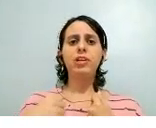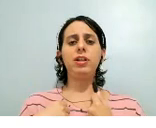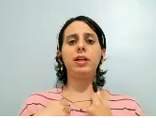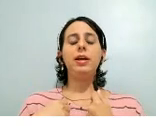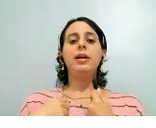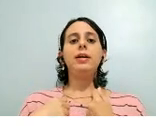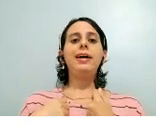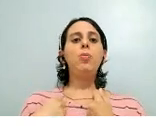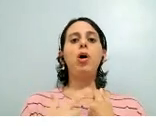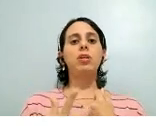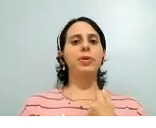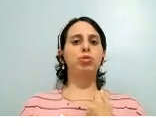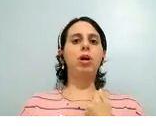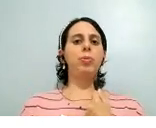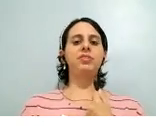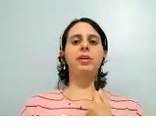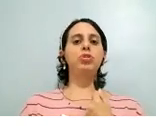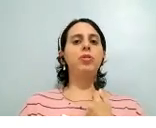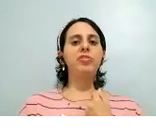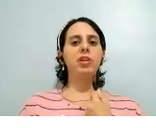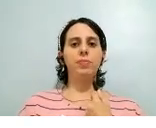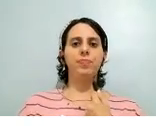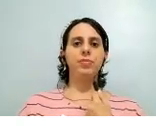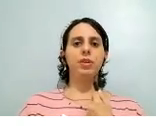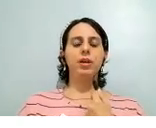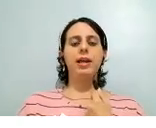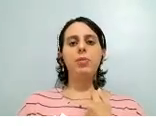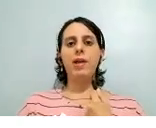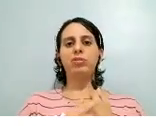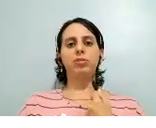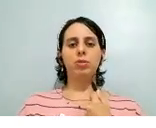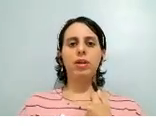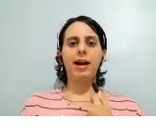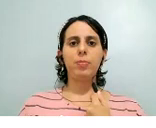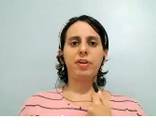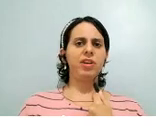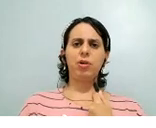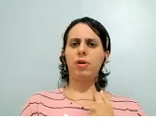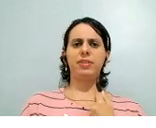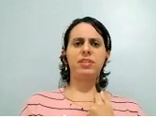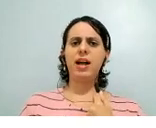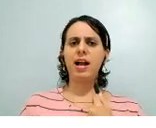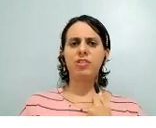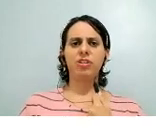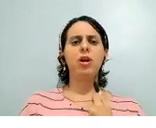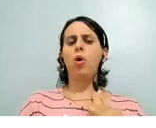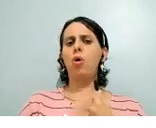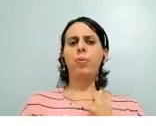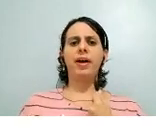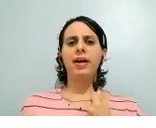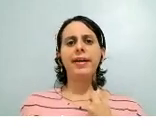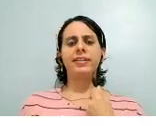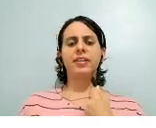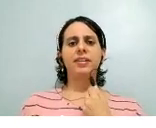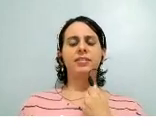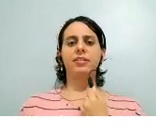e deixa ali. E aí, uma outra pessoa, por exemplo, o seu filho, ele pede o seu celular para ver uma mensagem ou